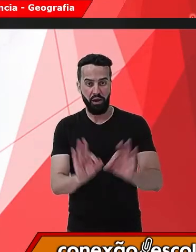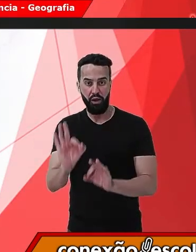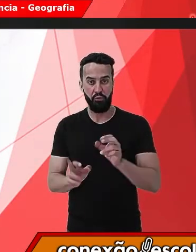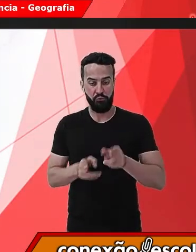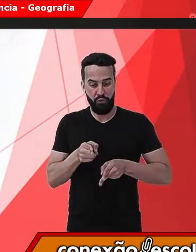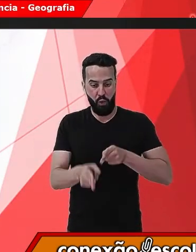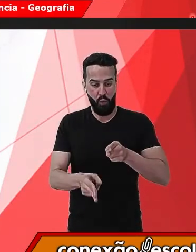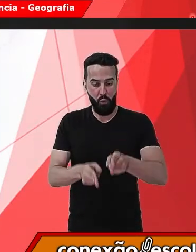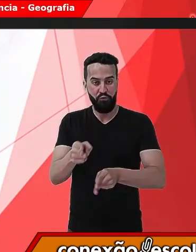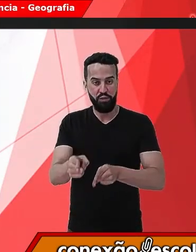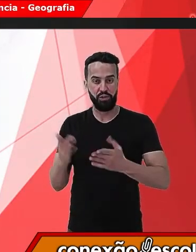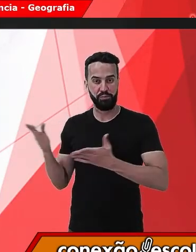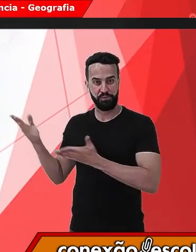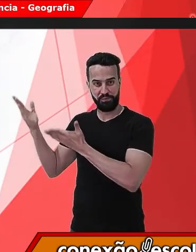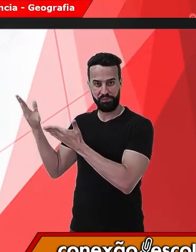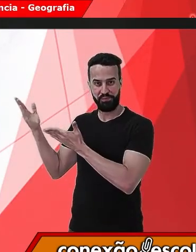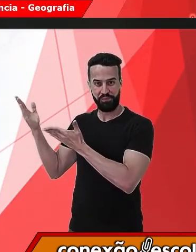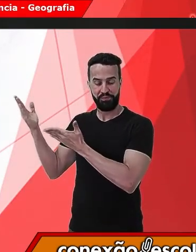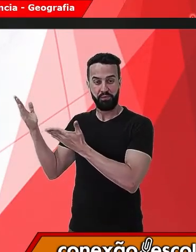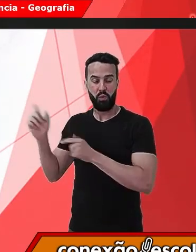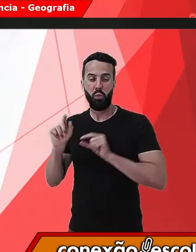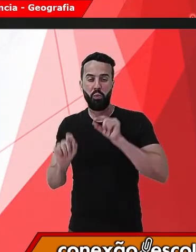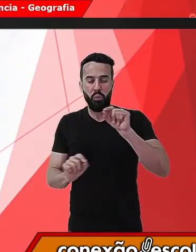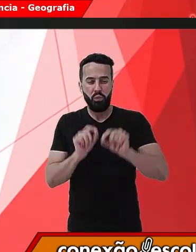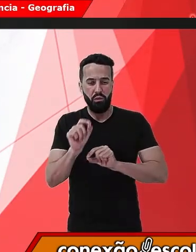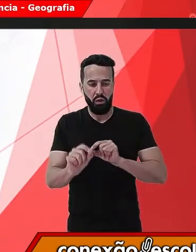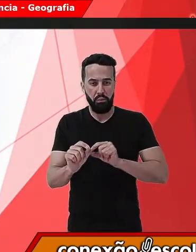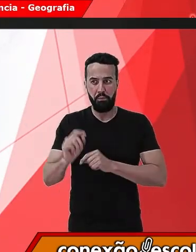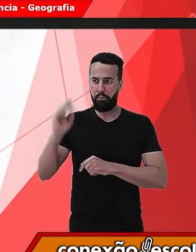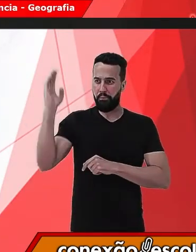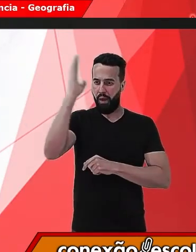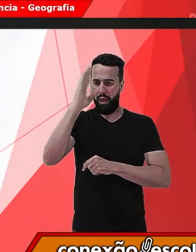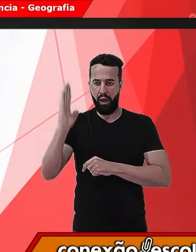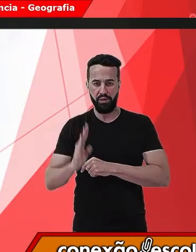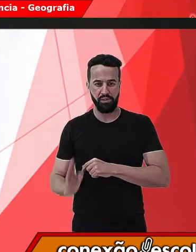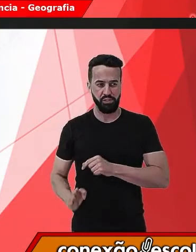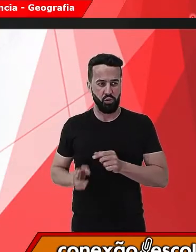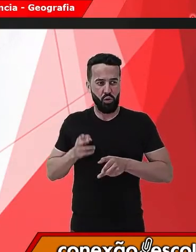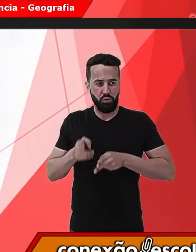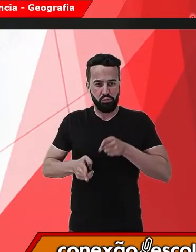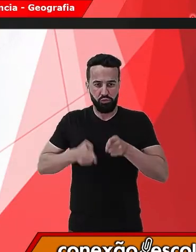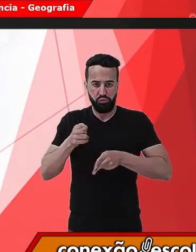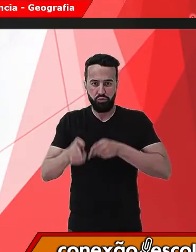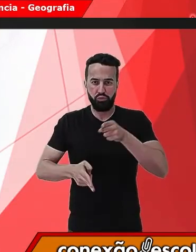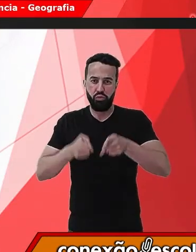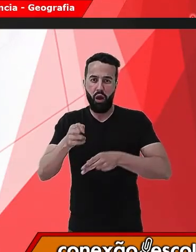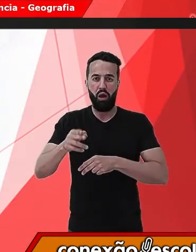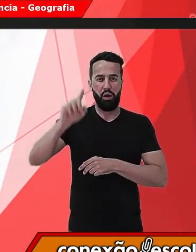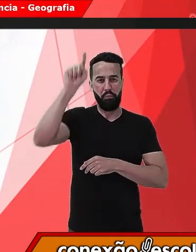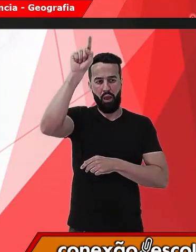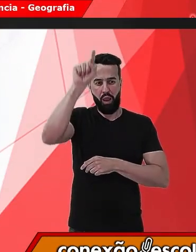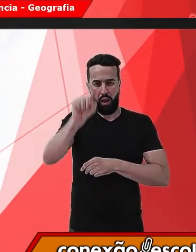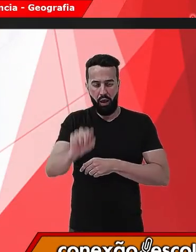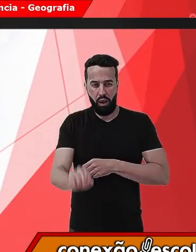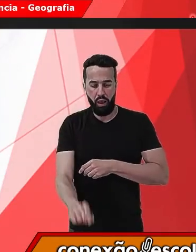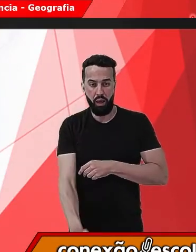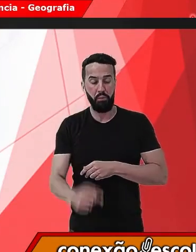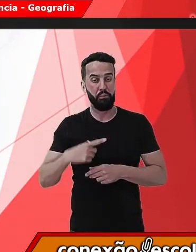um bom exemplo? Pega aí o próximo slide para vocês verem como a China está expandindo a sua influência pelo mundo